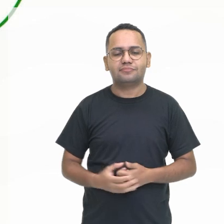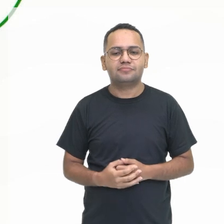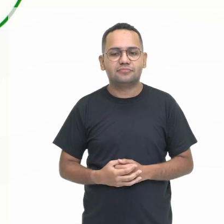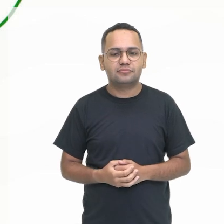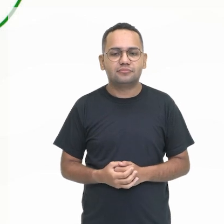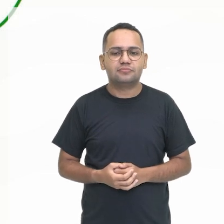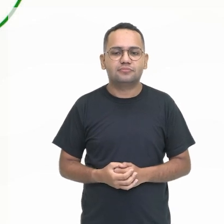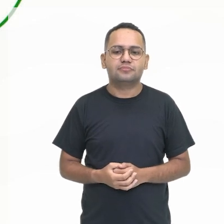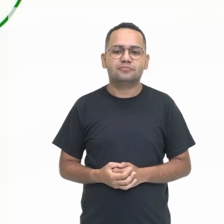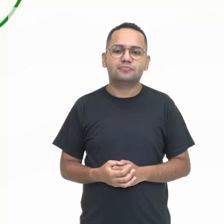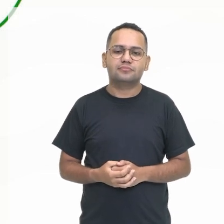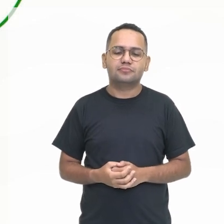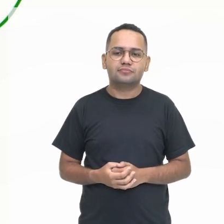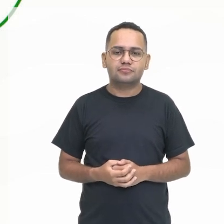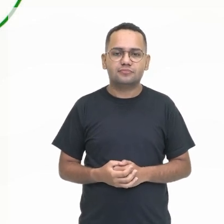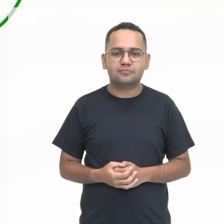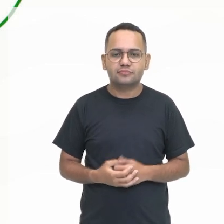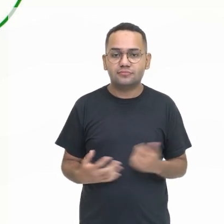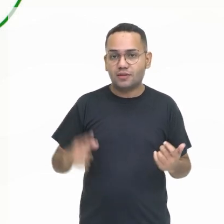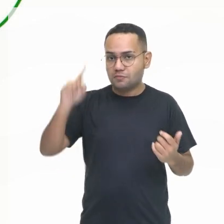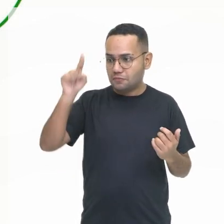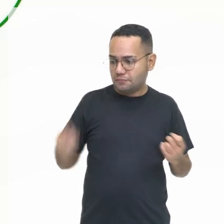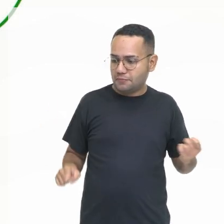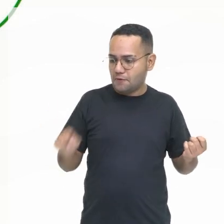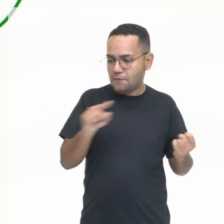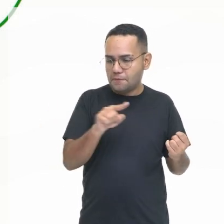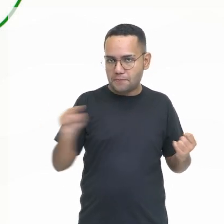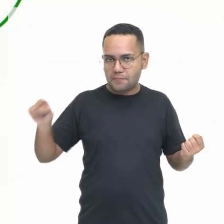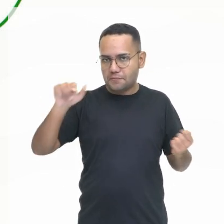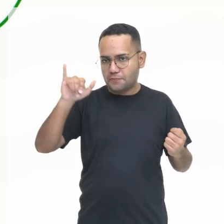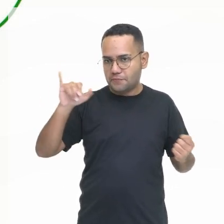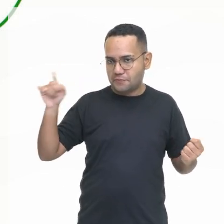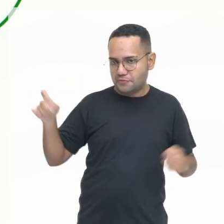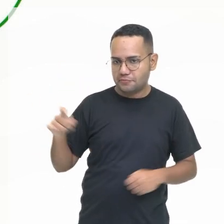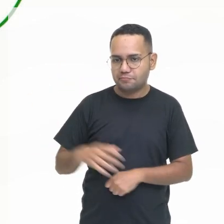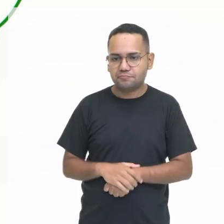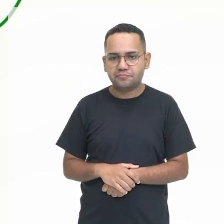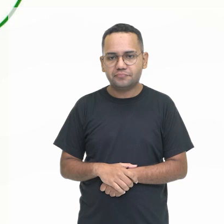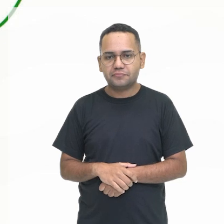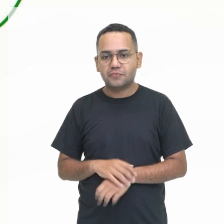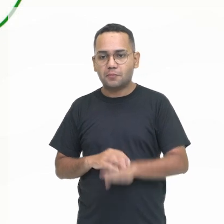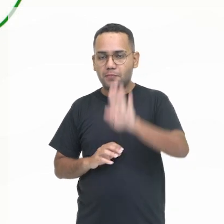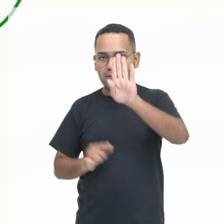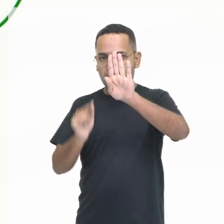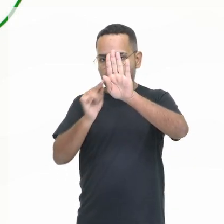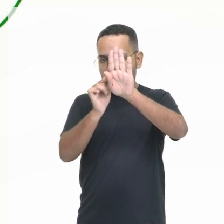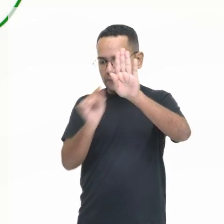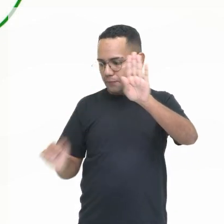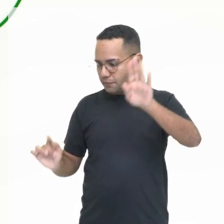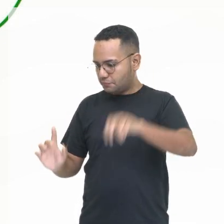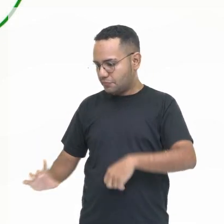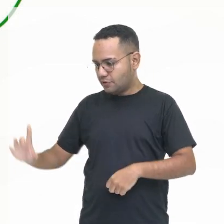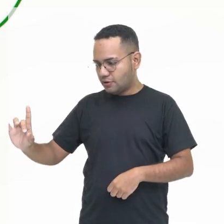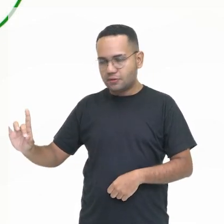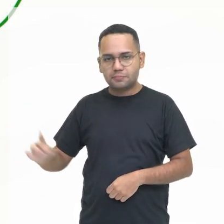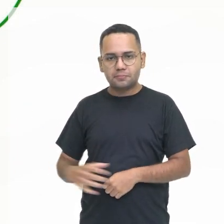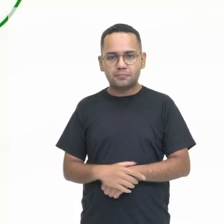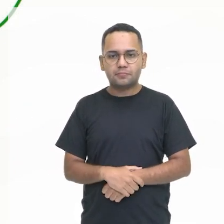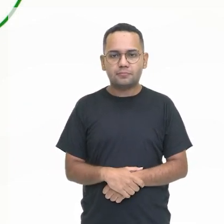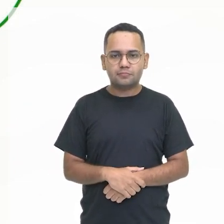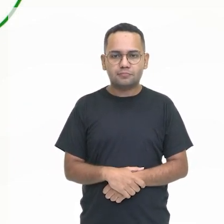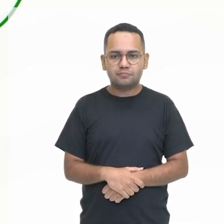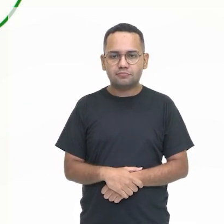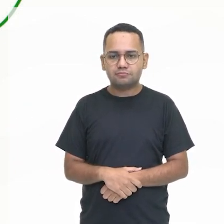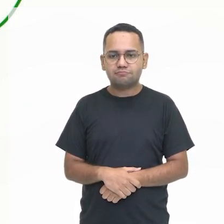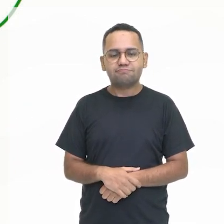Do intervalo aqui, ó, olha para cá, do ponto B, aqui no nosso gráfico, até D, ó, nesse intervalo nós consideramos que essa